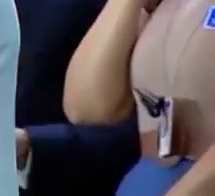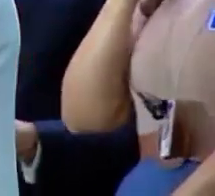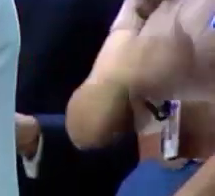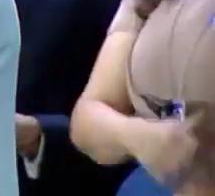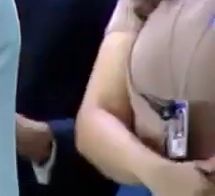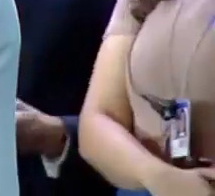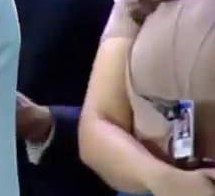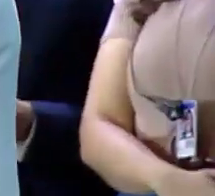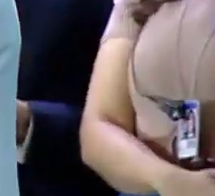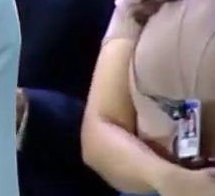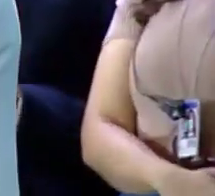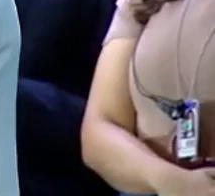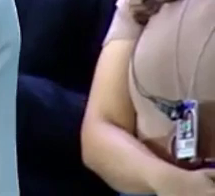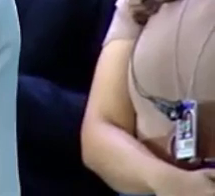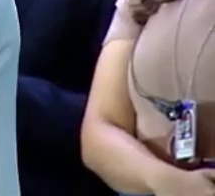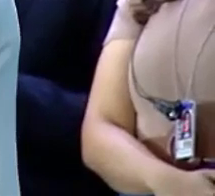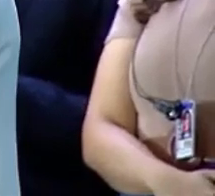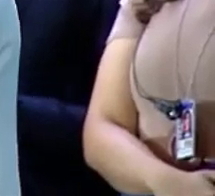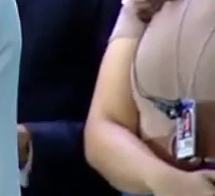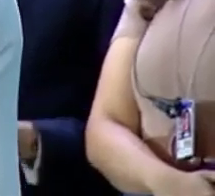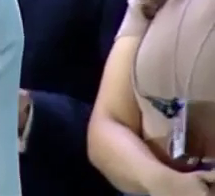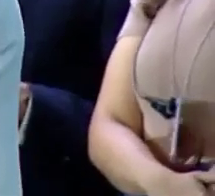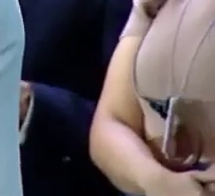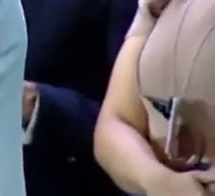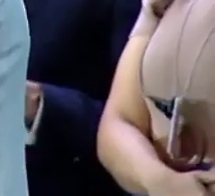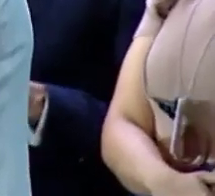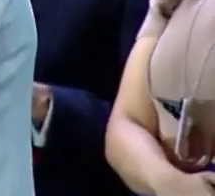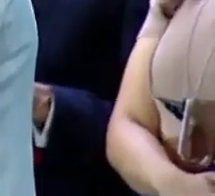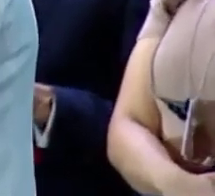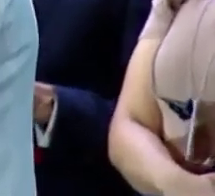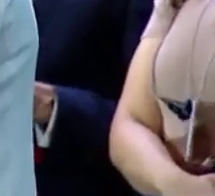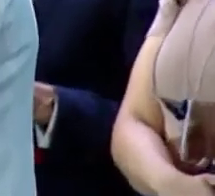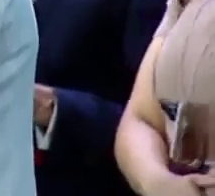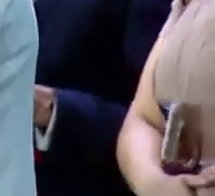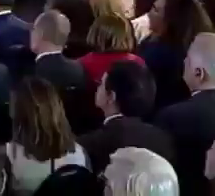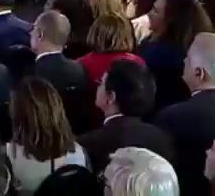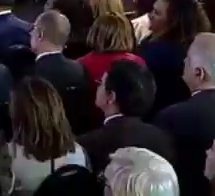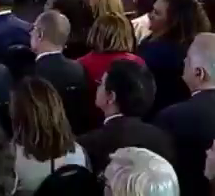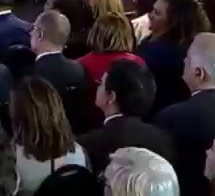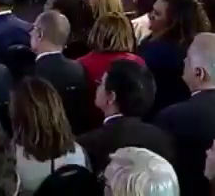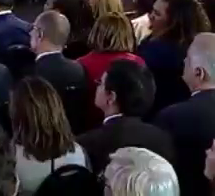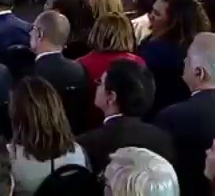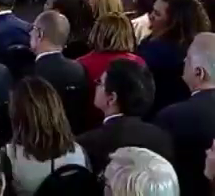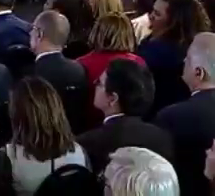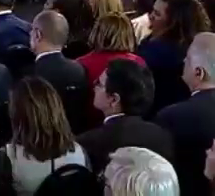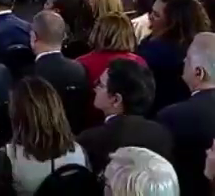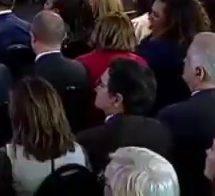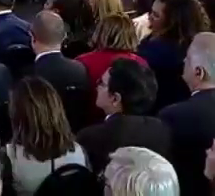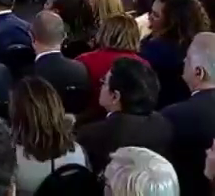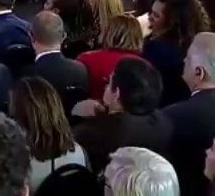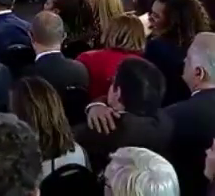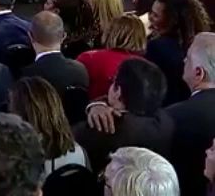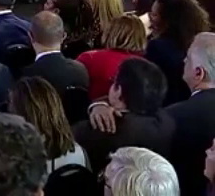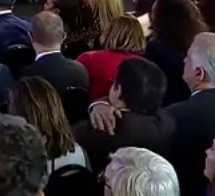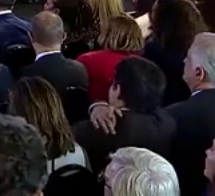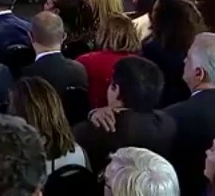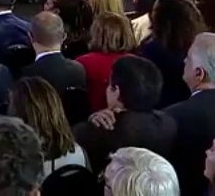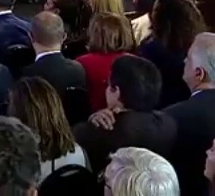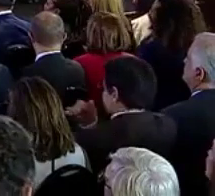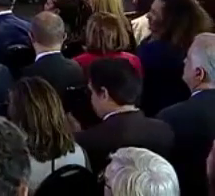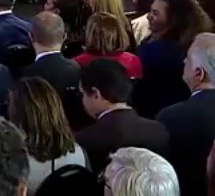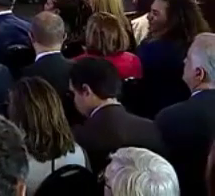Silva, o presidente do Senado, Rodrigo Pacheco, vice-presidente veneziano, os demais senadores e senadoras